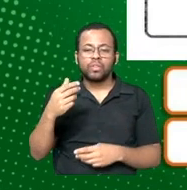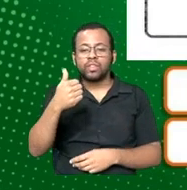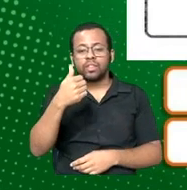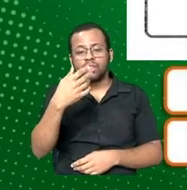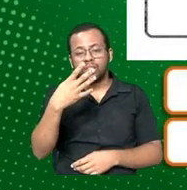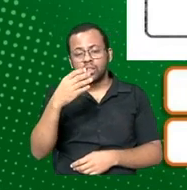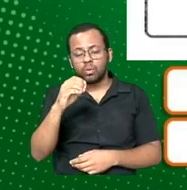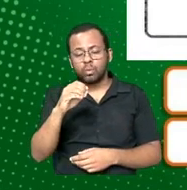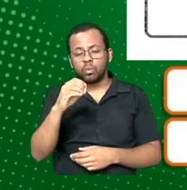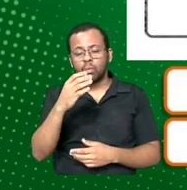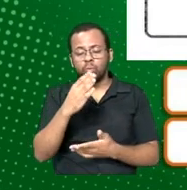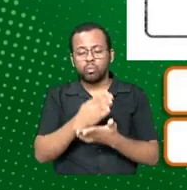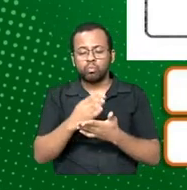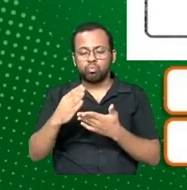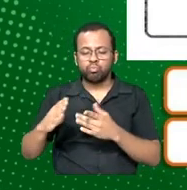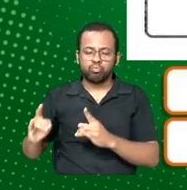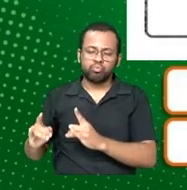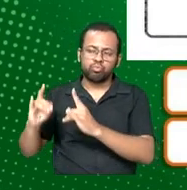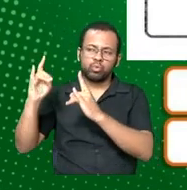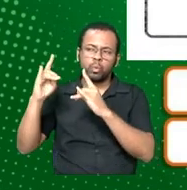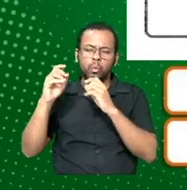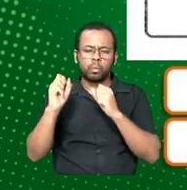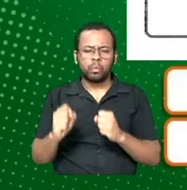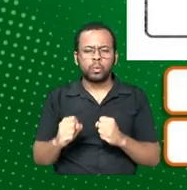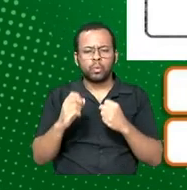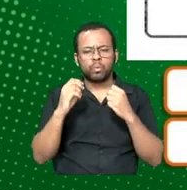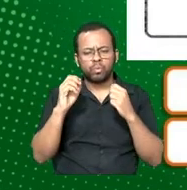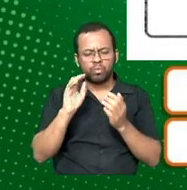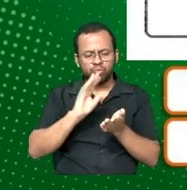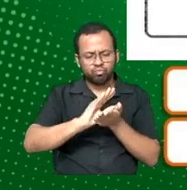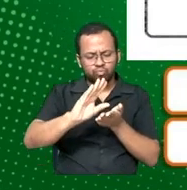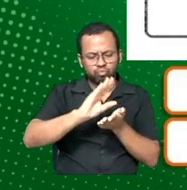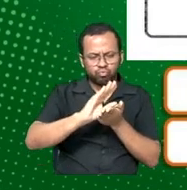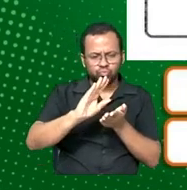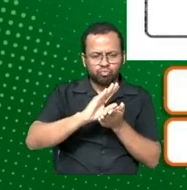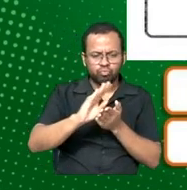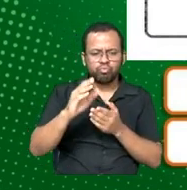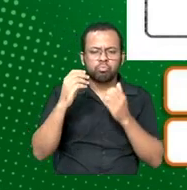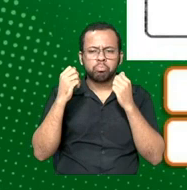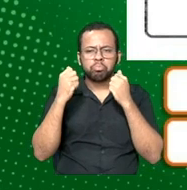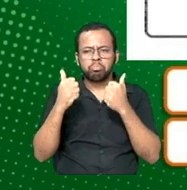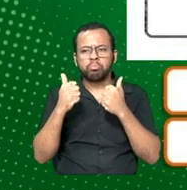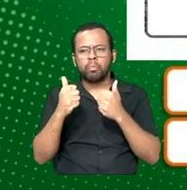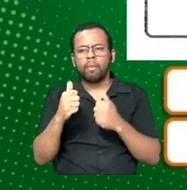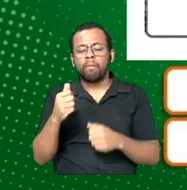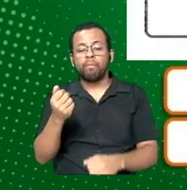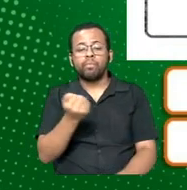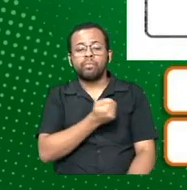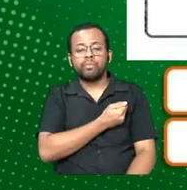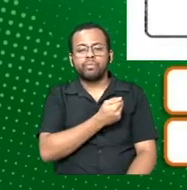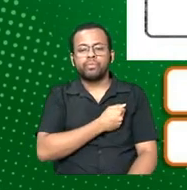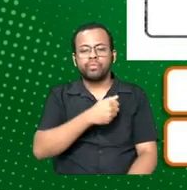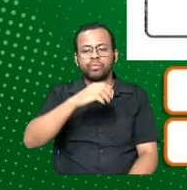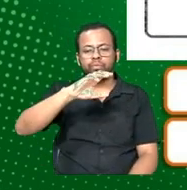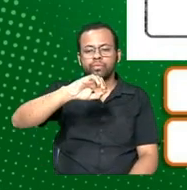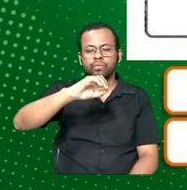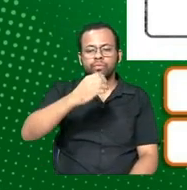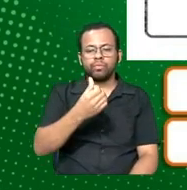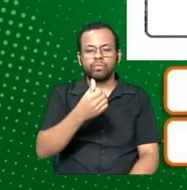vai ser dividido cada um vai poder fazer um bom investimento viu olha o título